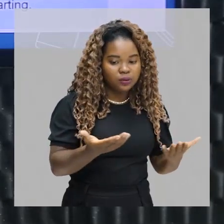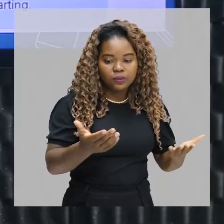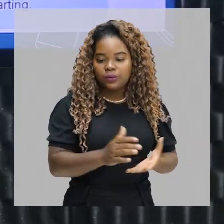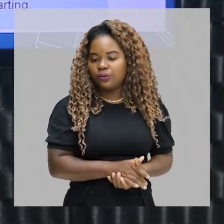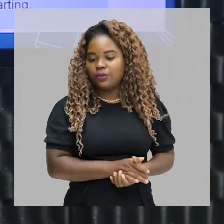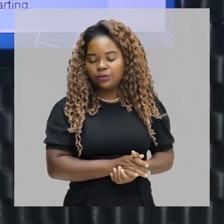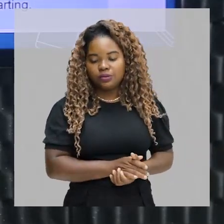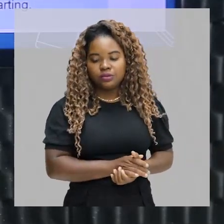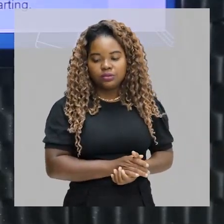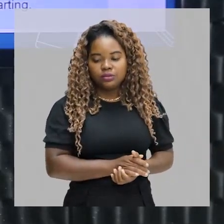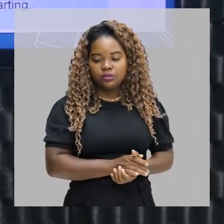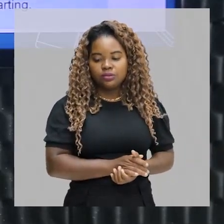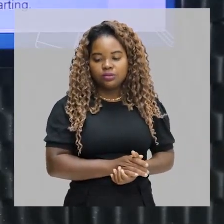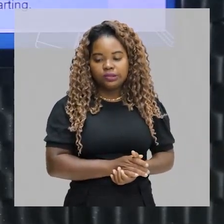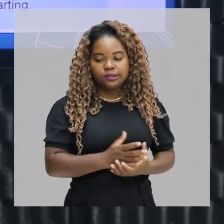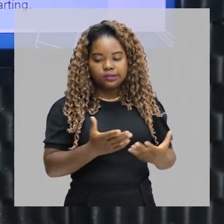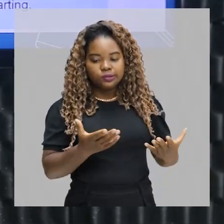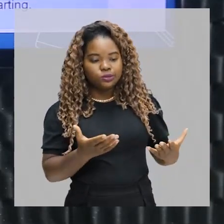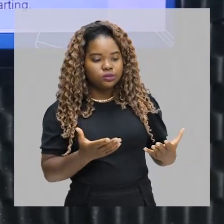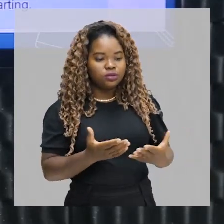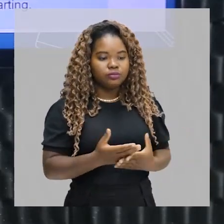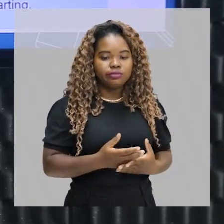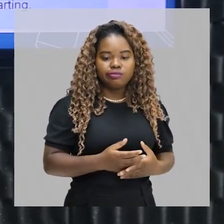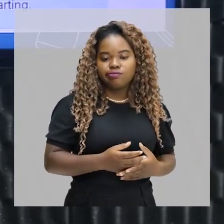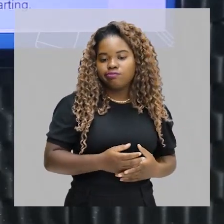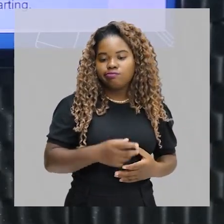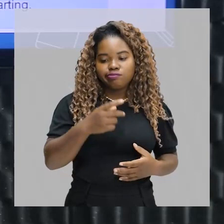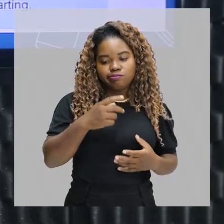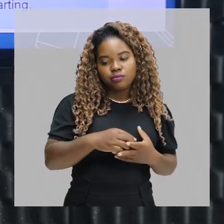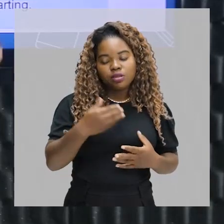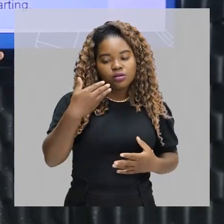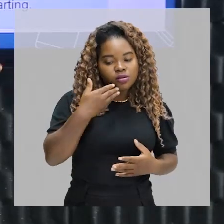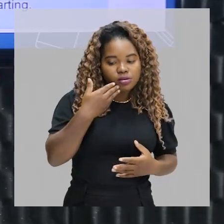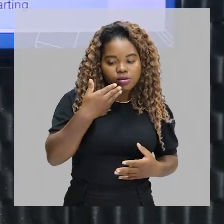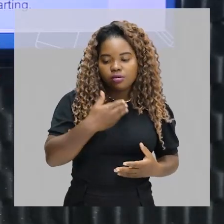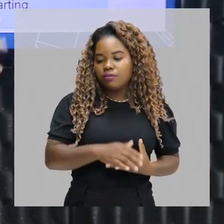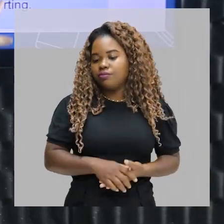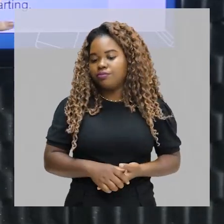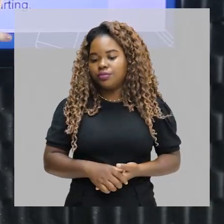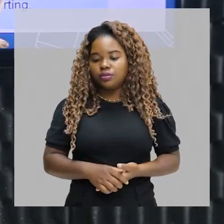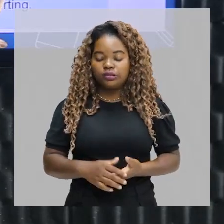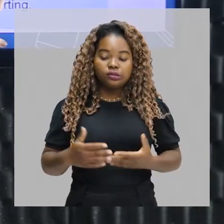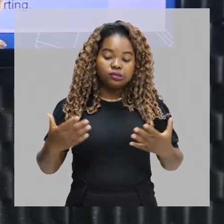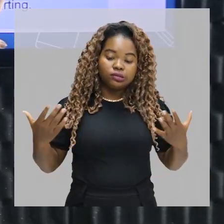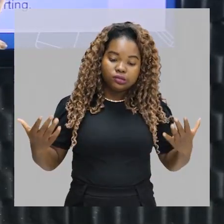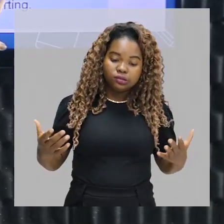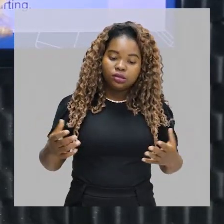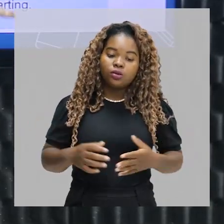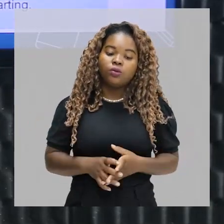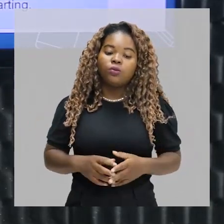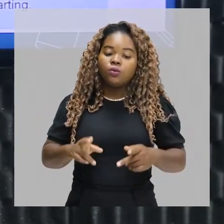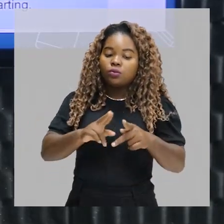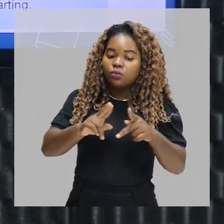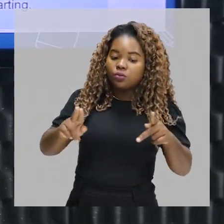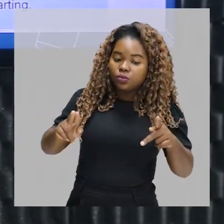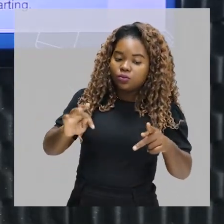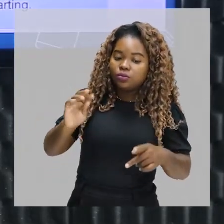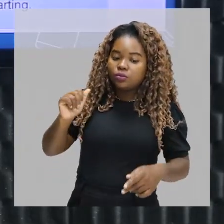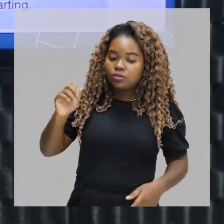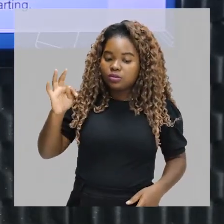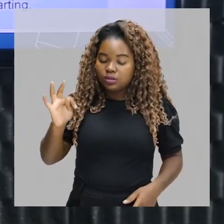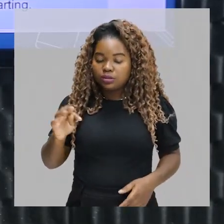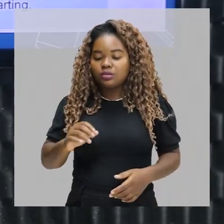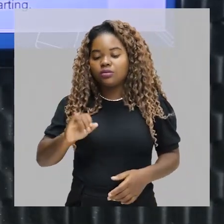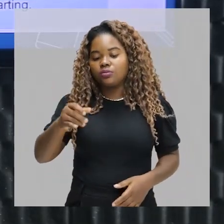está começando, não está iniciando, né? Ele não está dando partida. Então, nesse caso, o pronome that faz referência